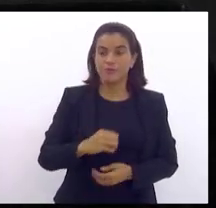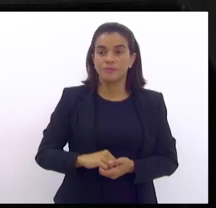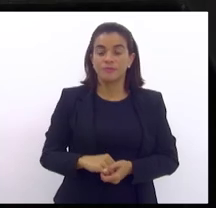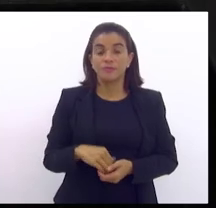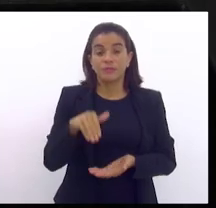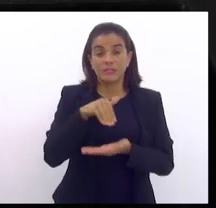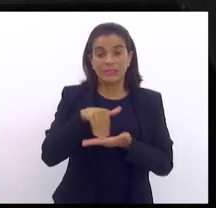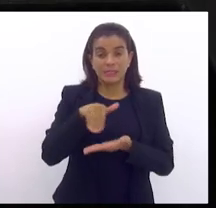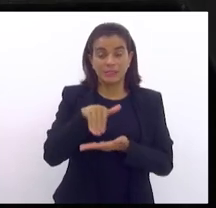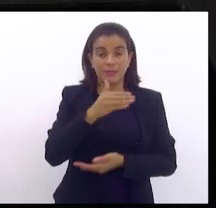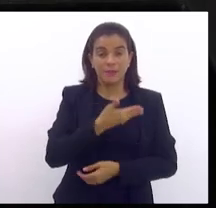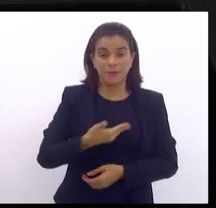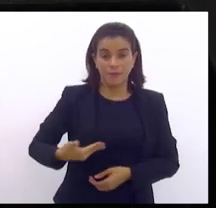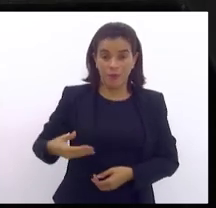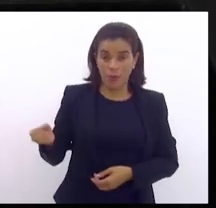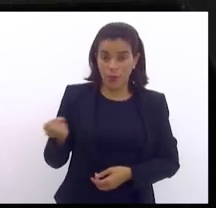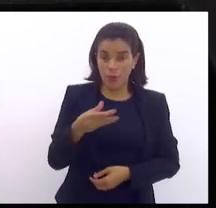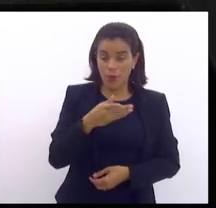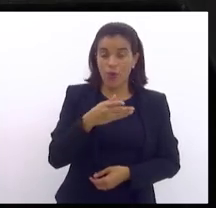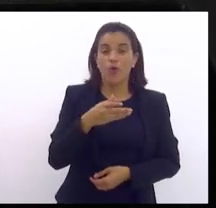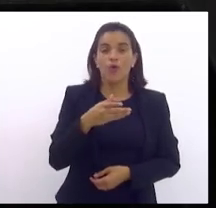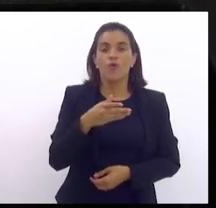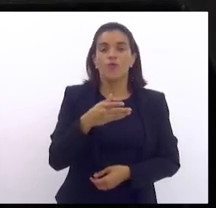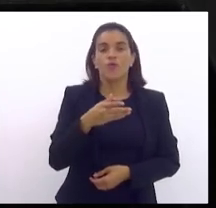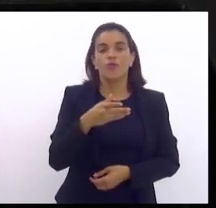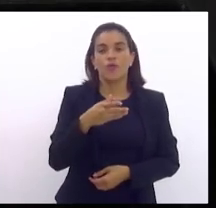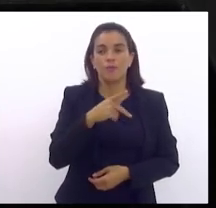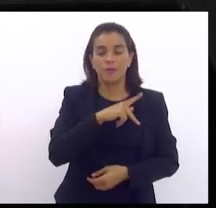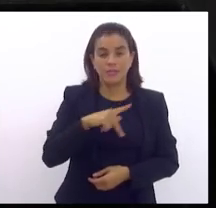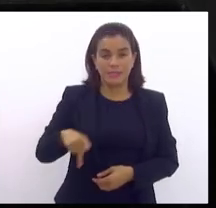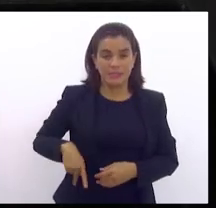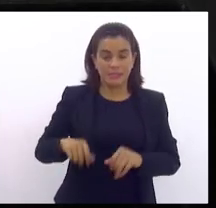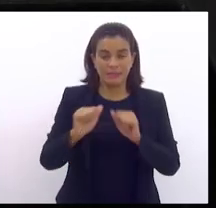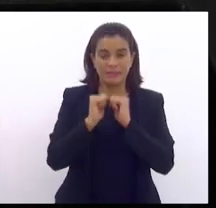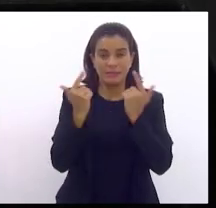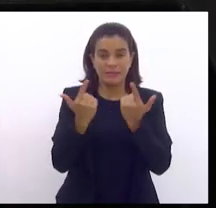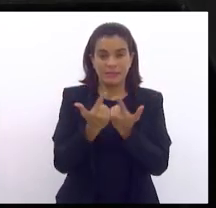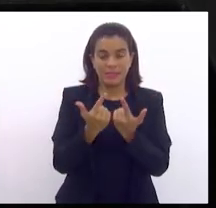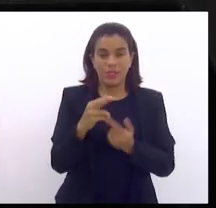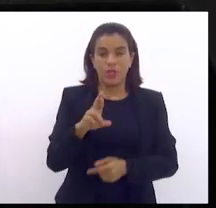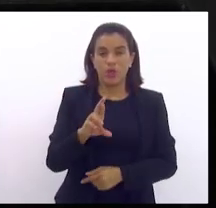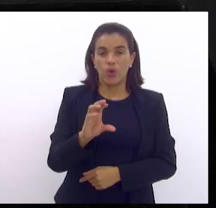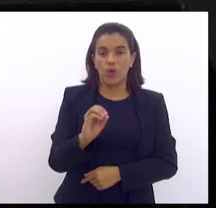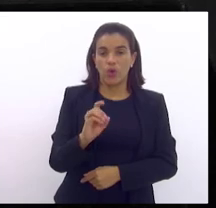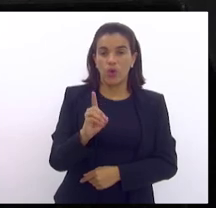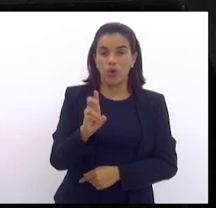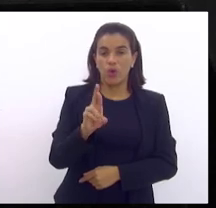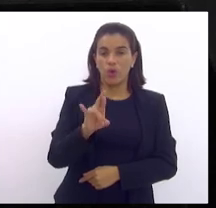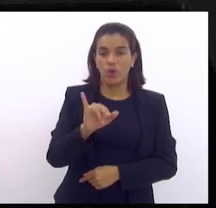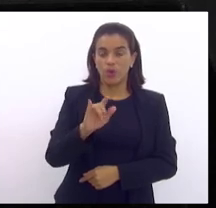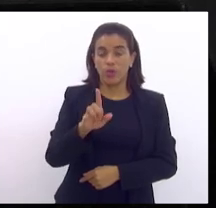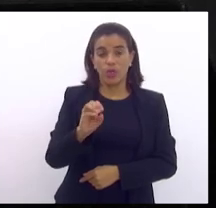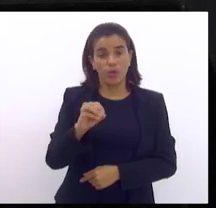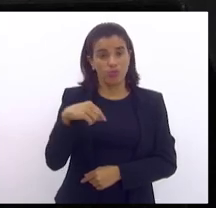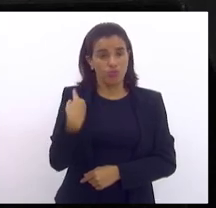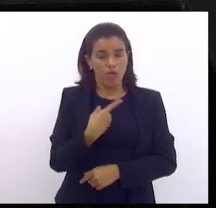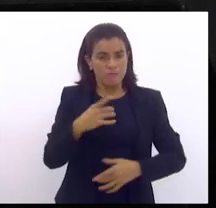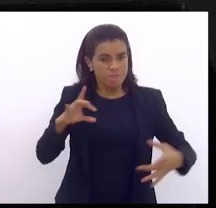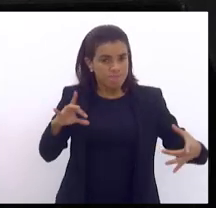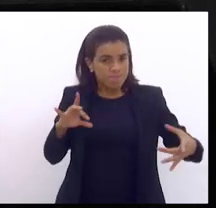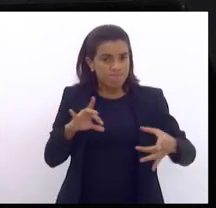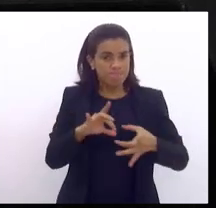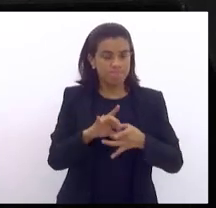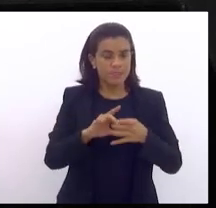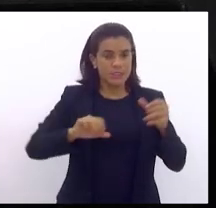de governo, o atual presidente da Alerj, Rodrigo Bacelar. Fizemos uma grande união